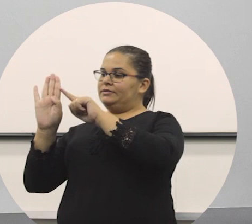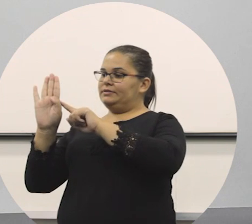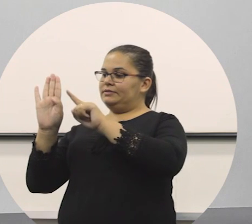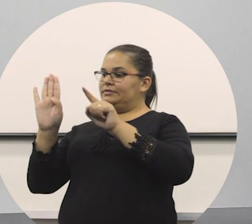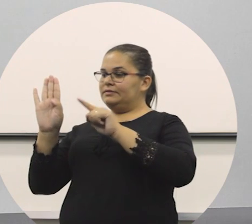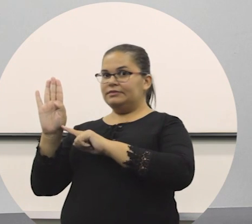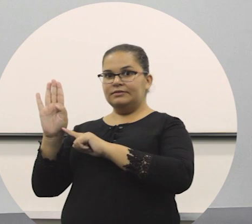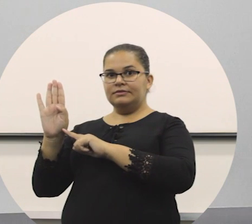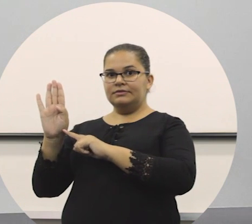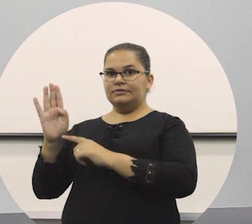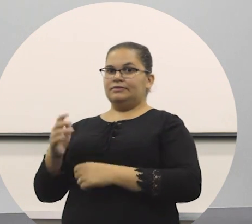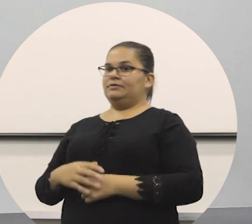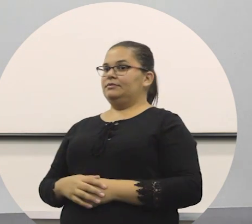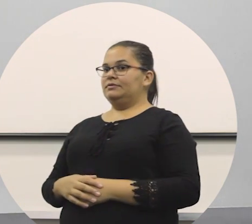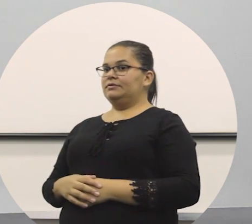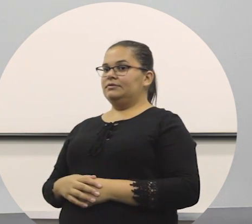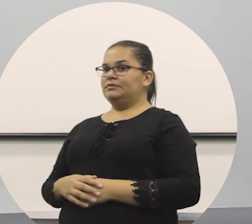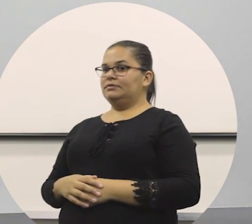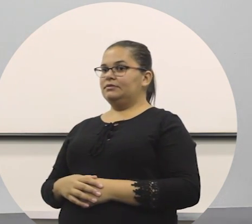Isso.